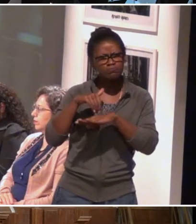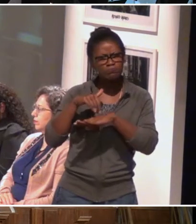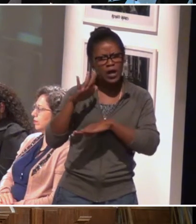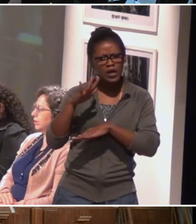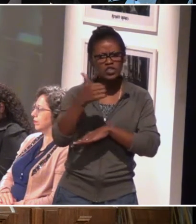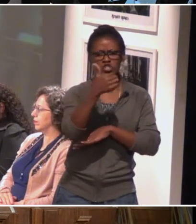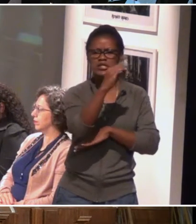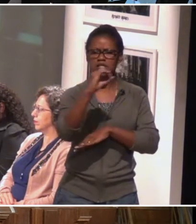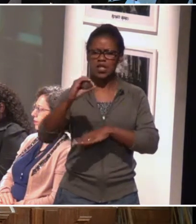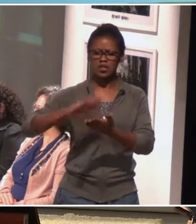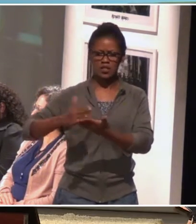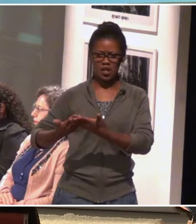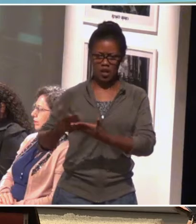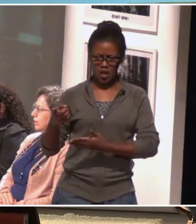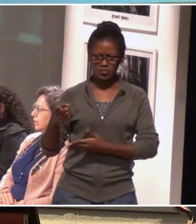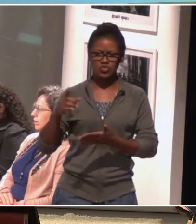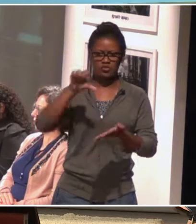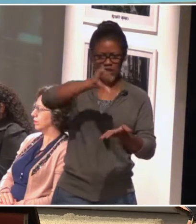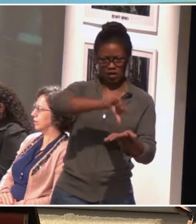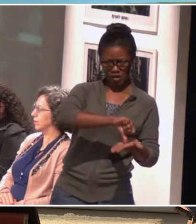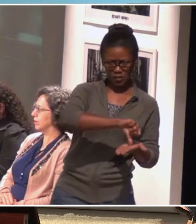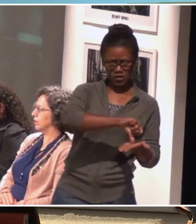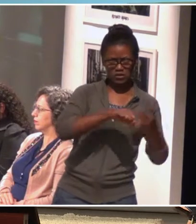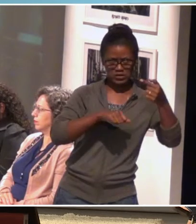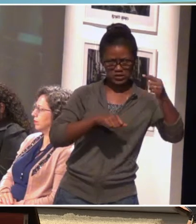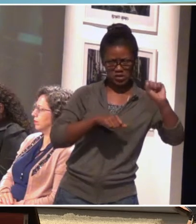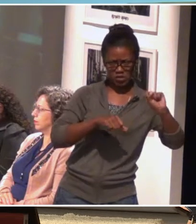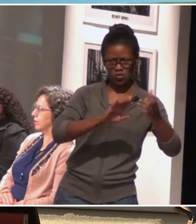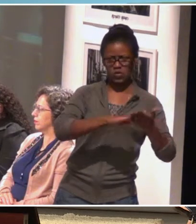100 intérpretes. Na capital, gente está com 78.